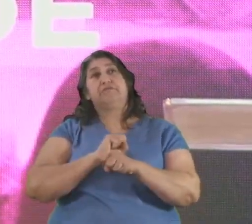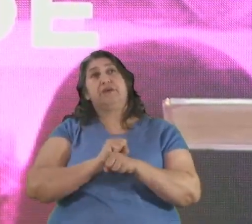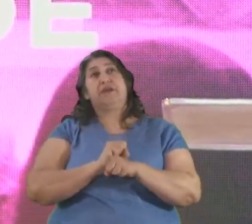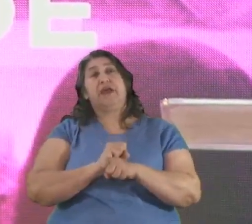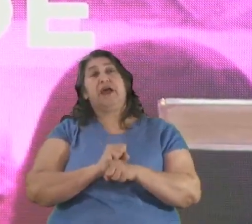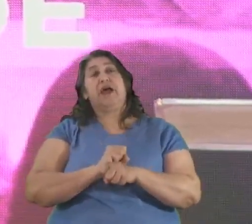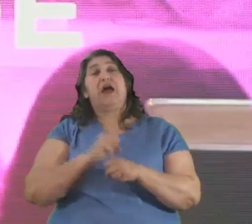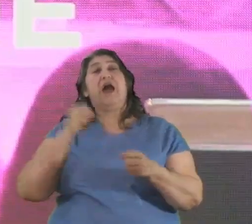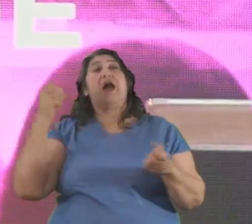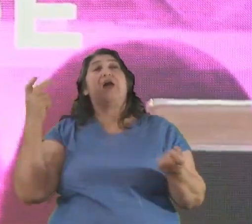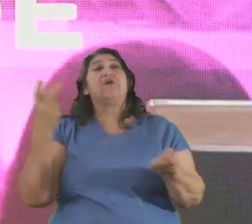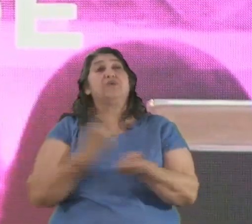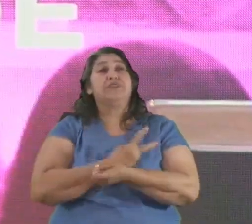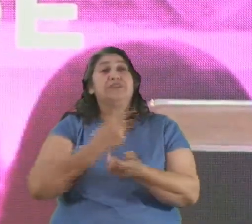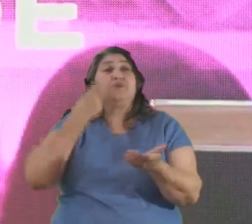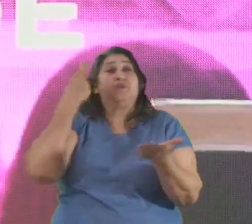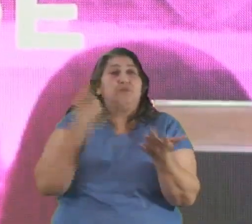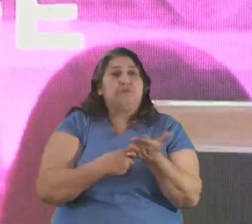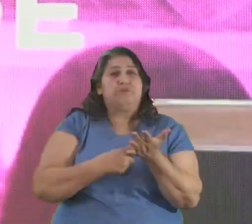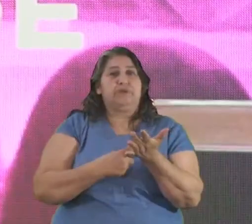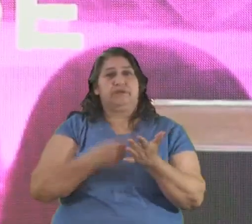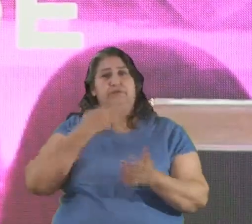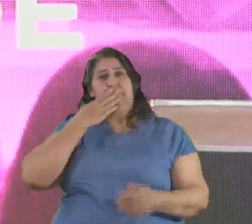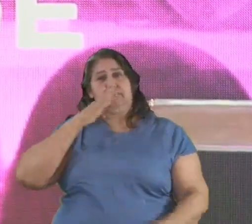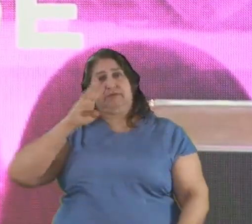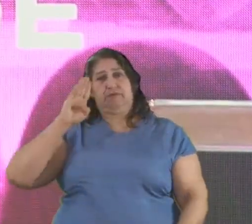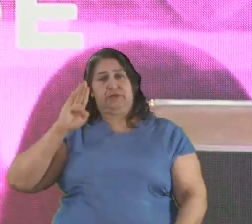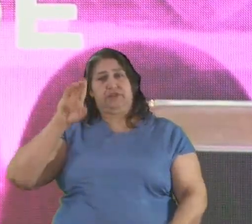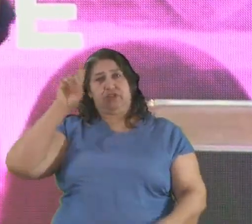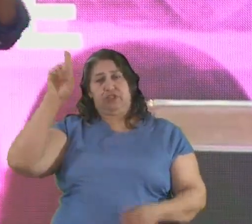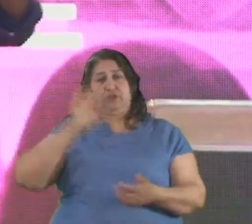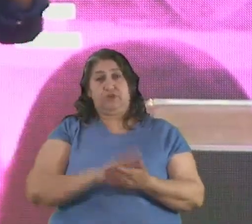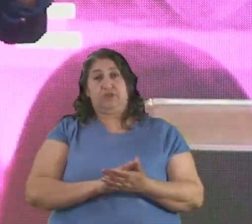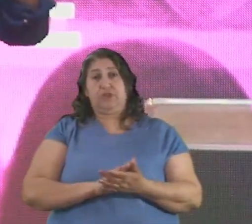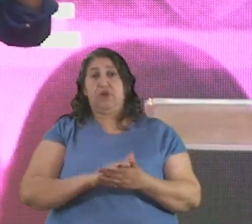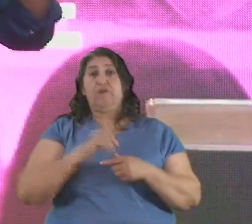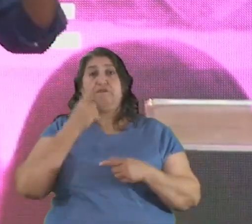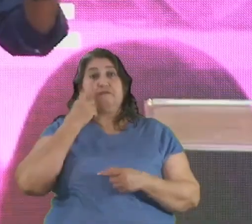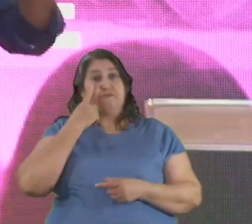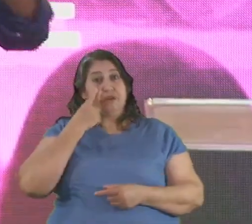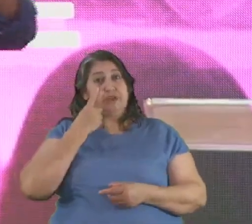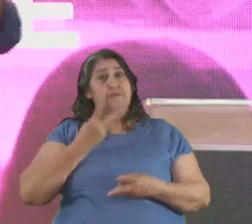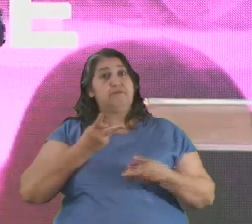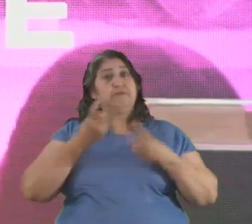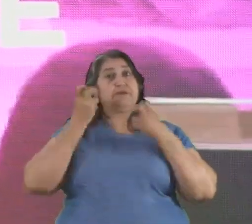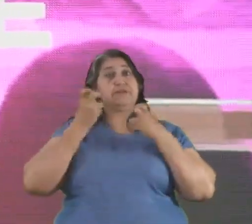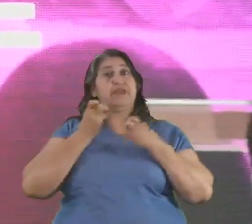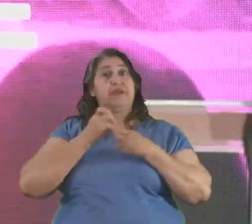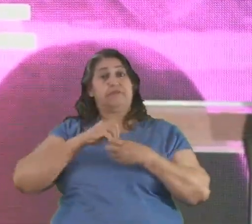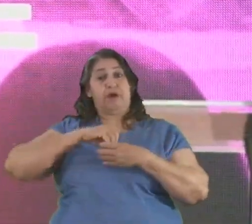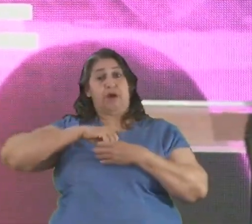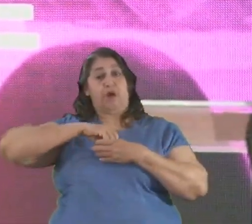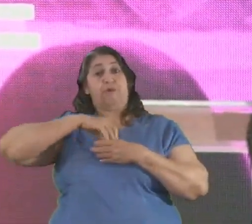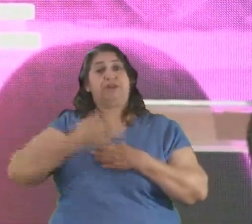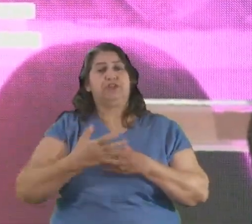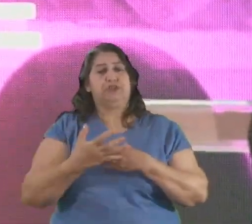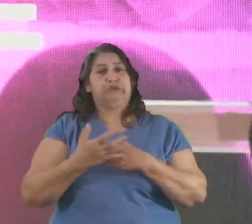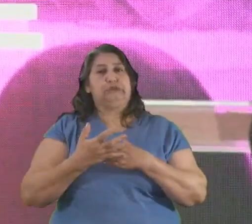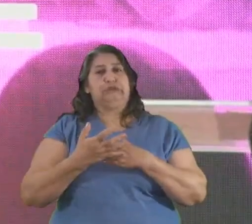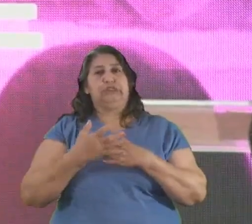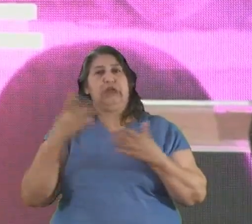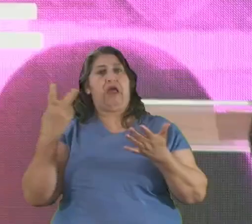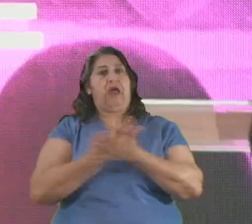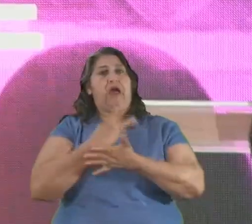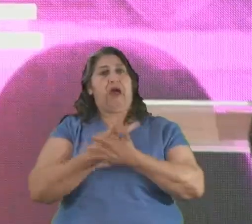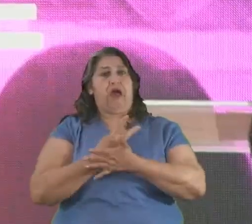da promessa de Deus. Vejam o que uma atitude precipitada pode provocar na